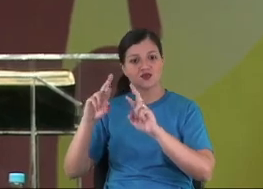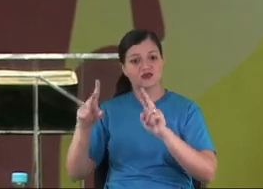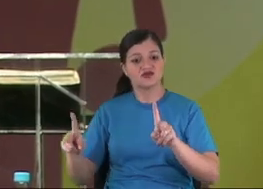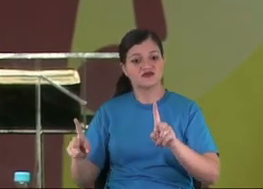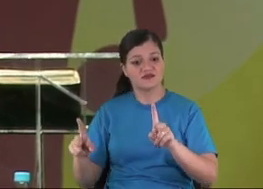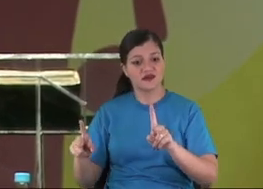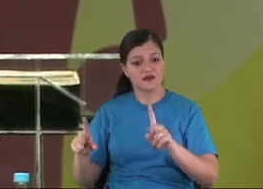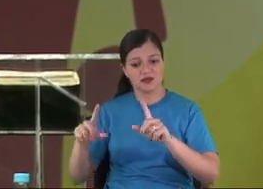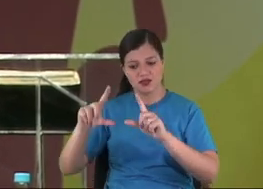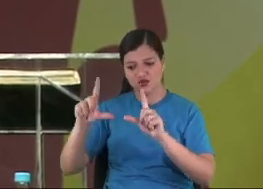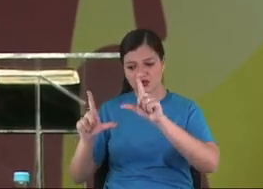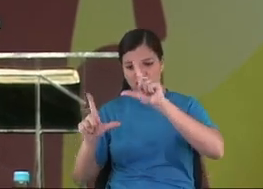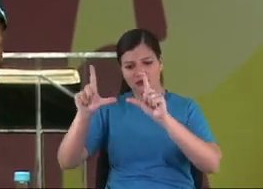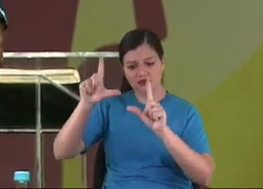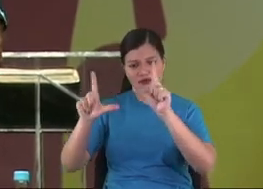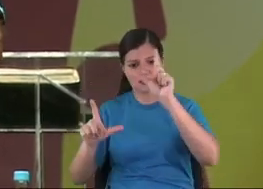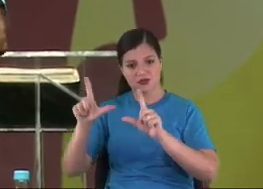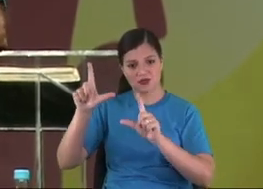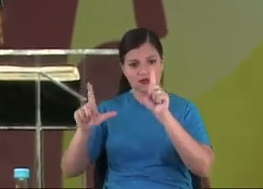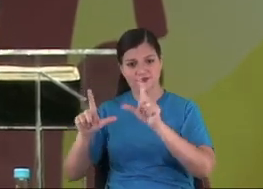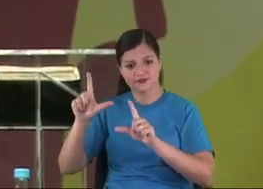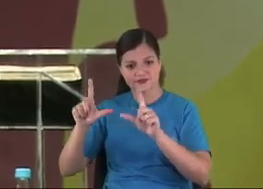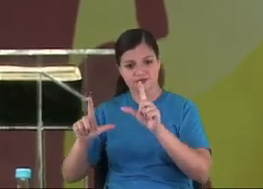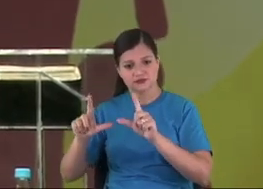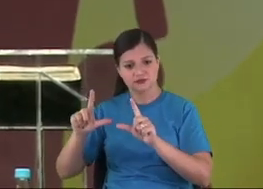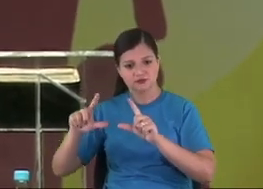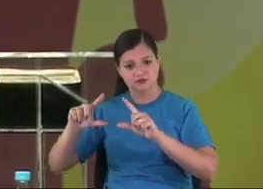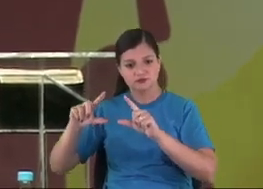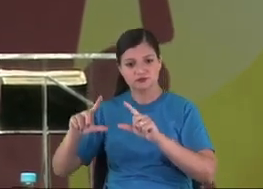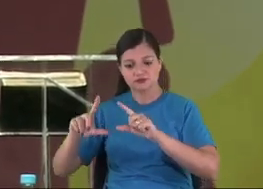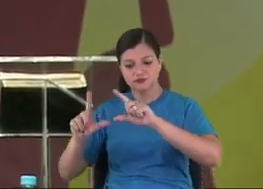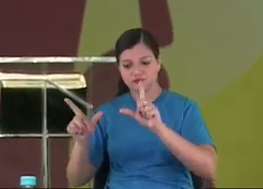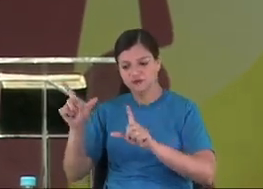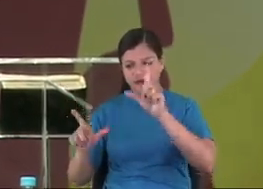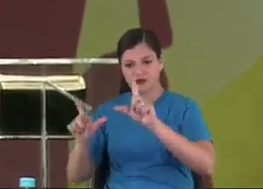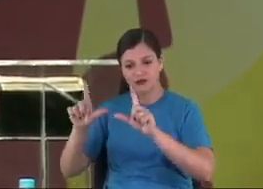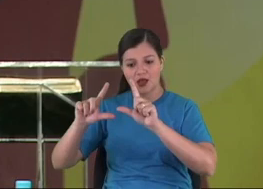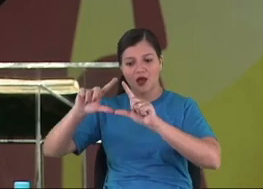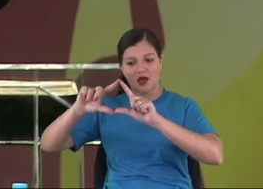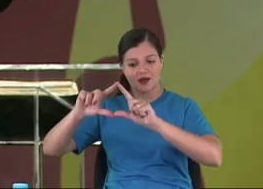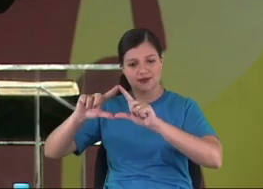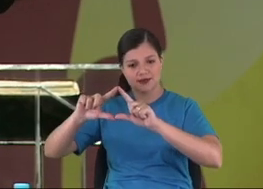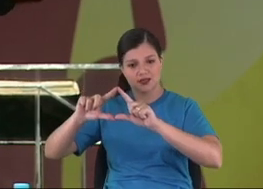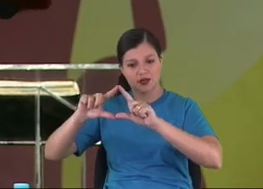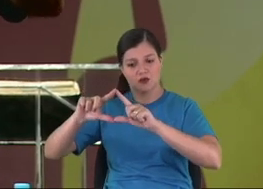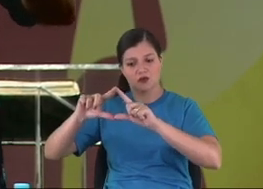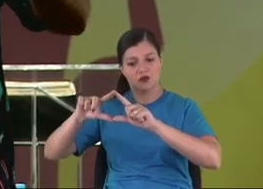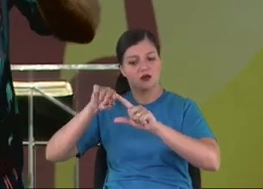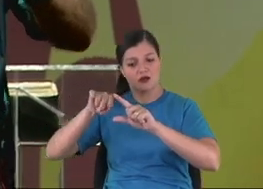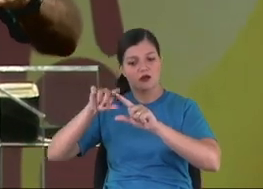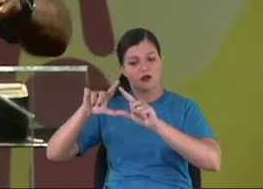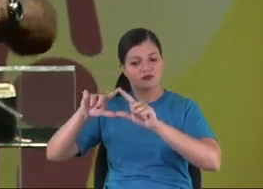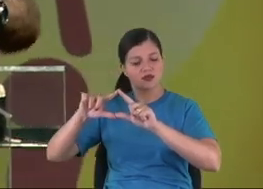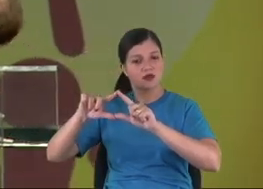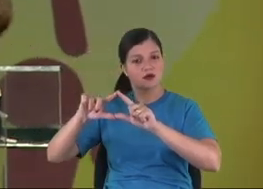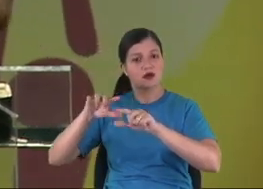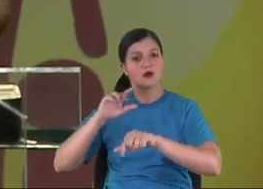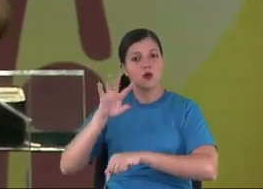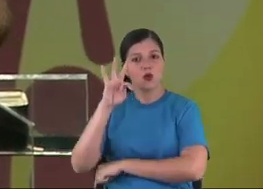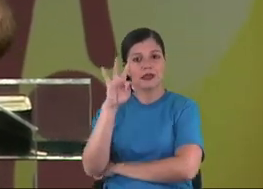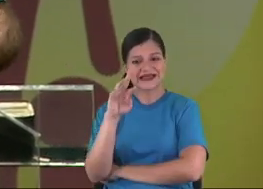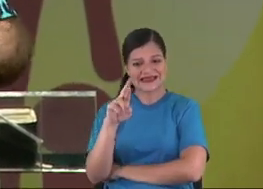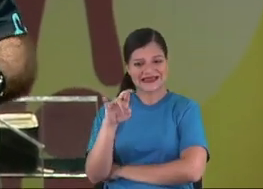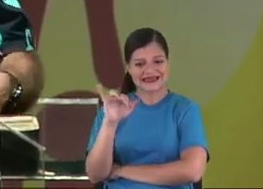ripas, pregou um prego aqui, um prego aqui, um prego aqui, juntou as três ripas, ele diz, agora mexe isso aqui. Eu aprendi com 10 anos